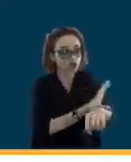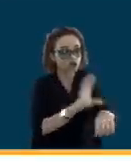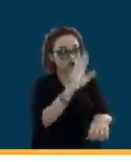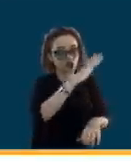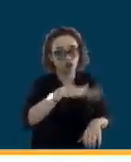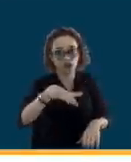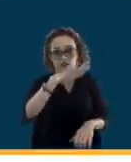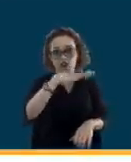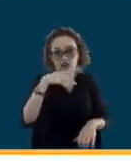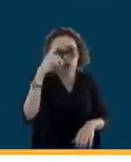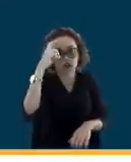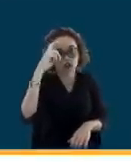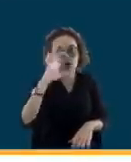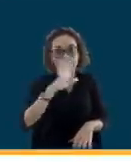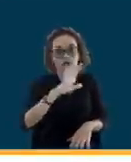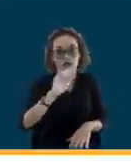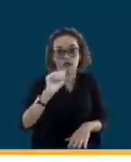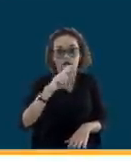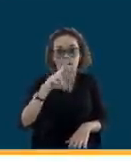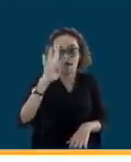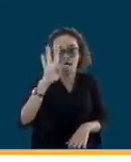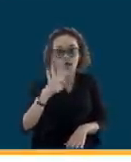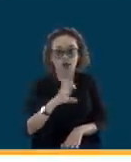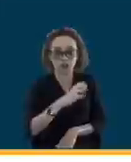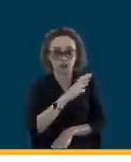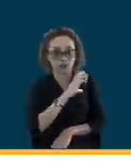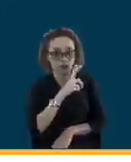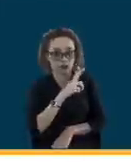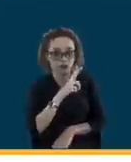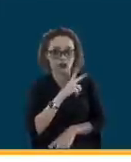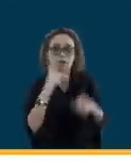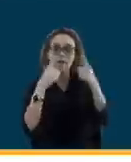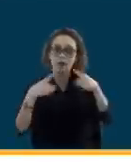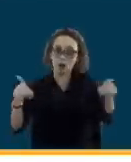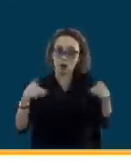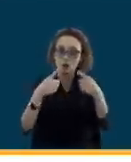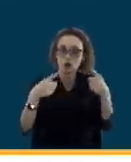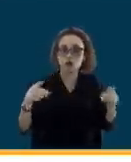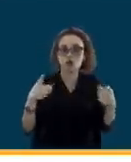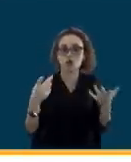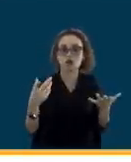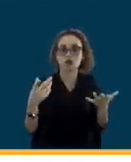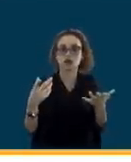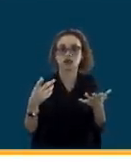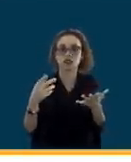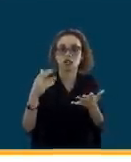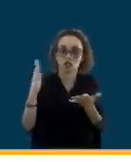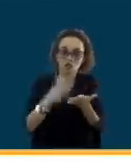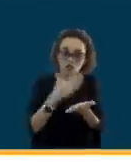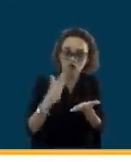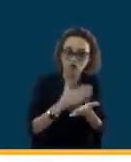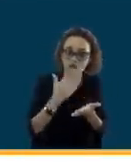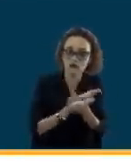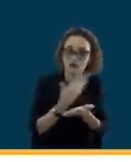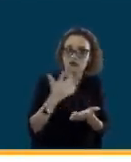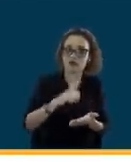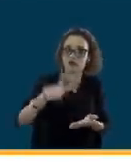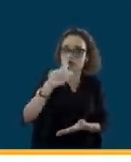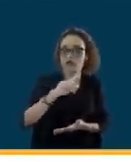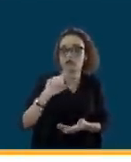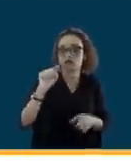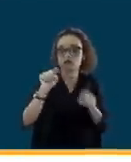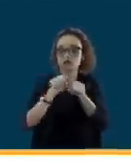das artes em particular, a música brasileira, a literatura brasileira fortíssima, os